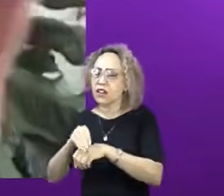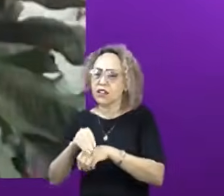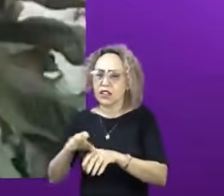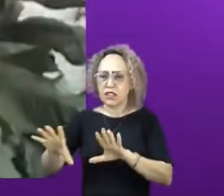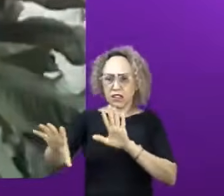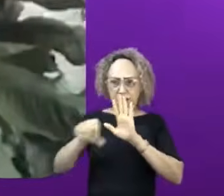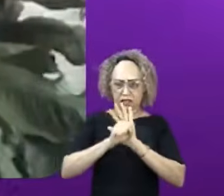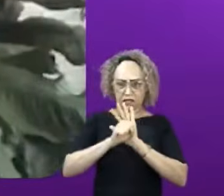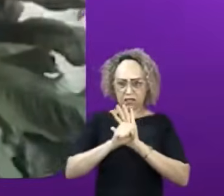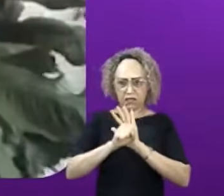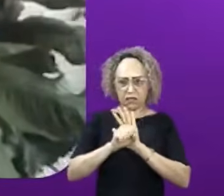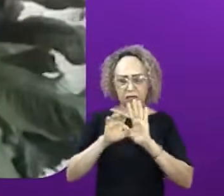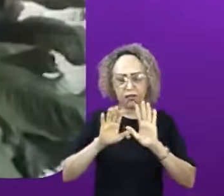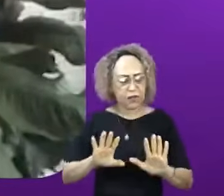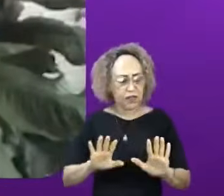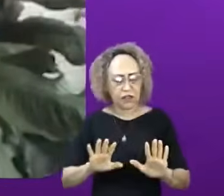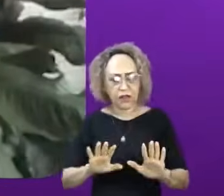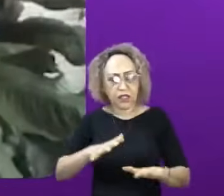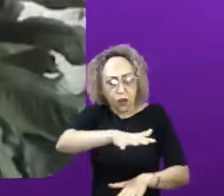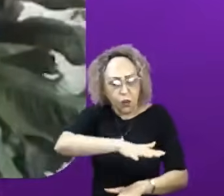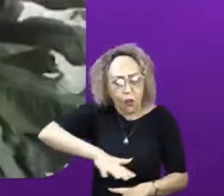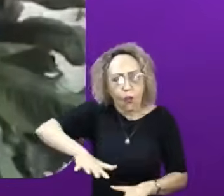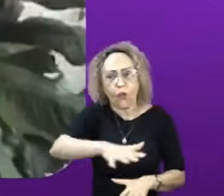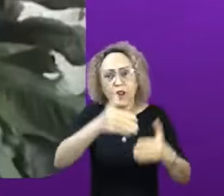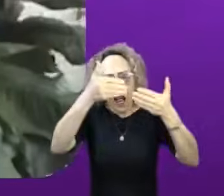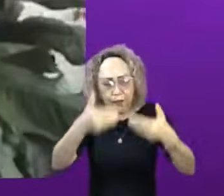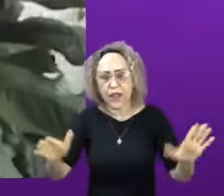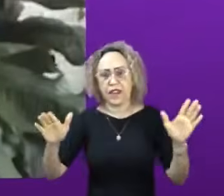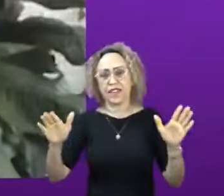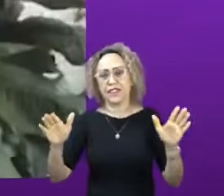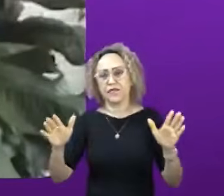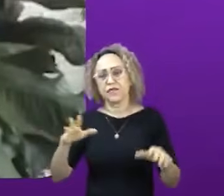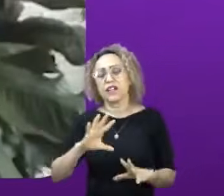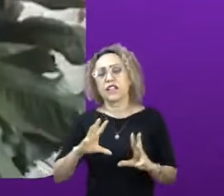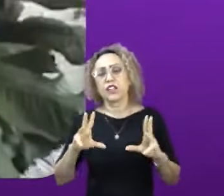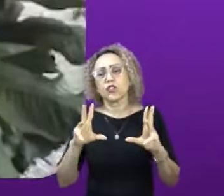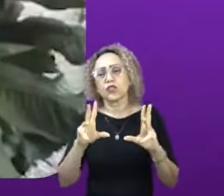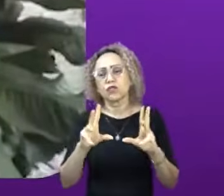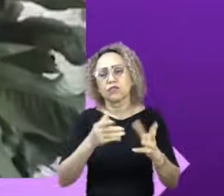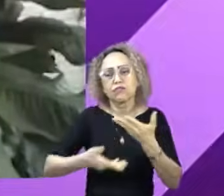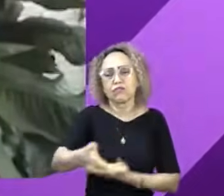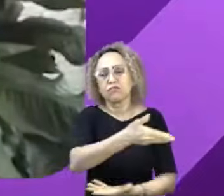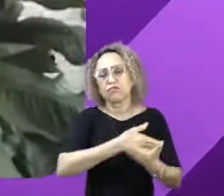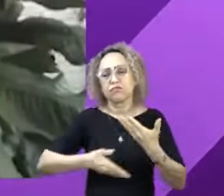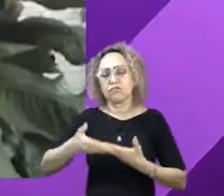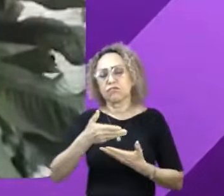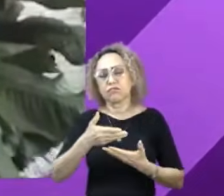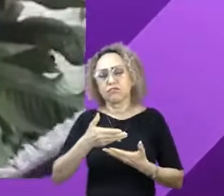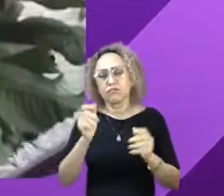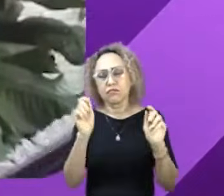apropriação cosmológica, né? Mas como um espaço aberto de narrativas para que eles para